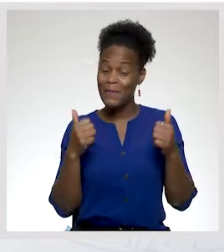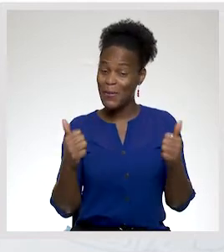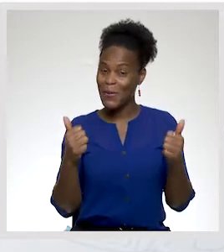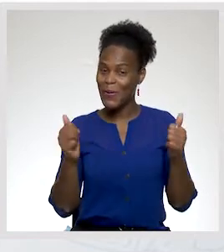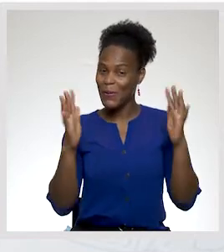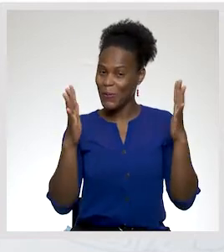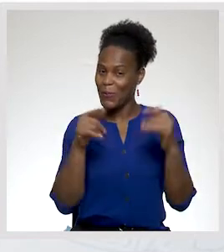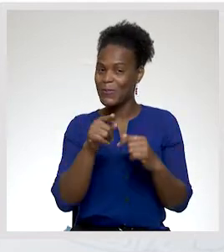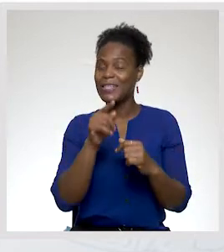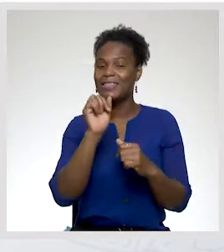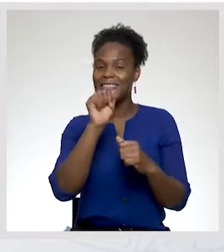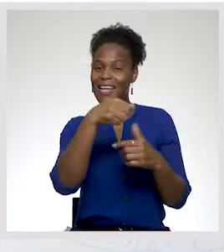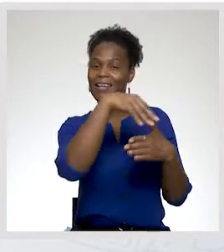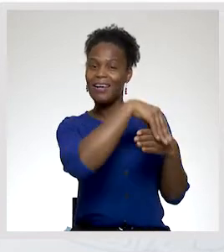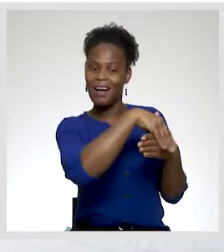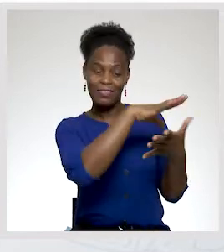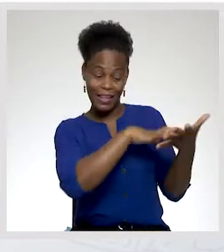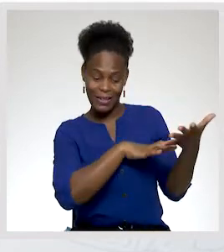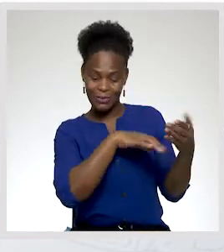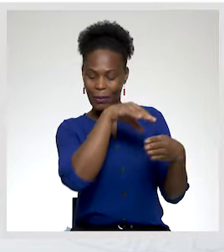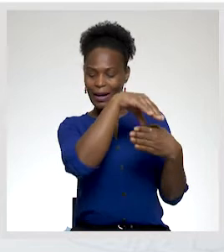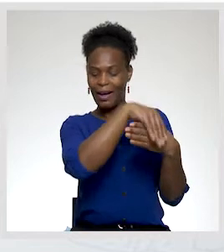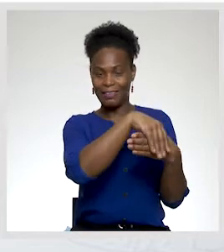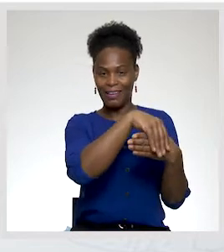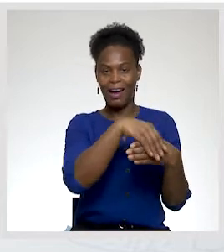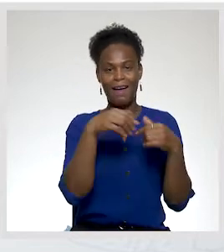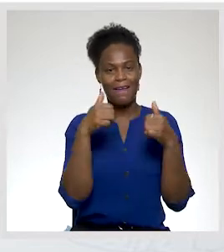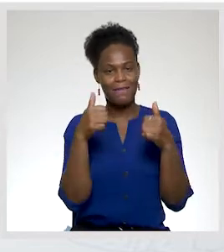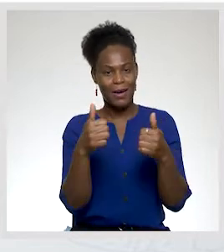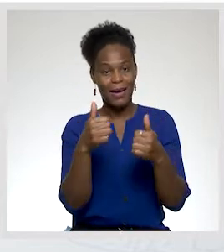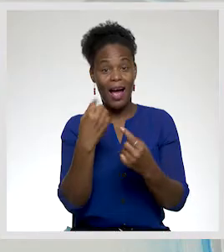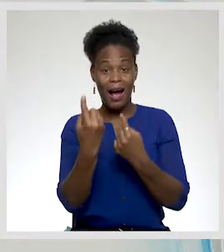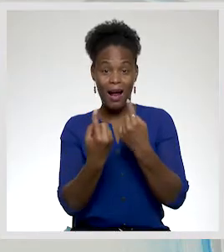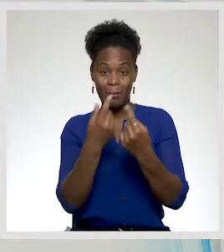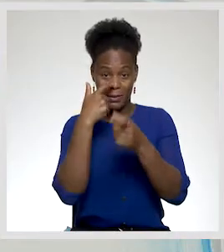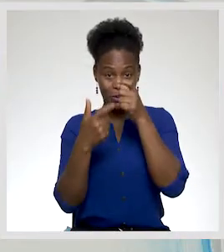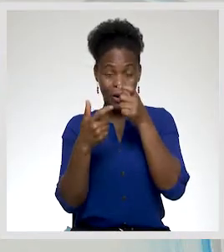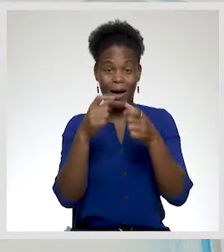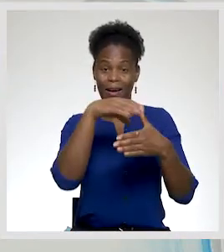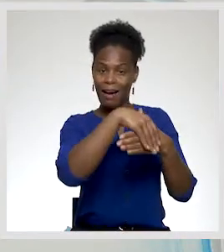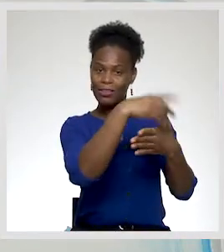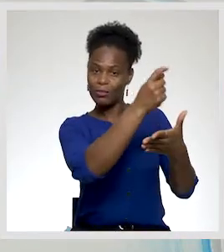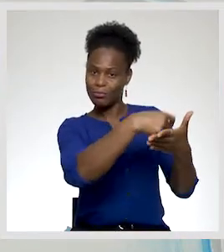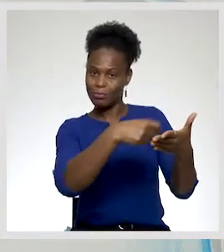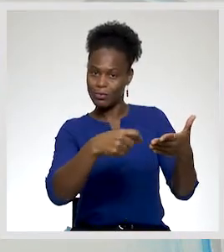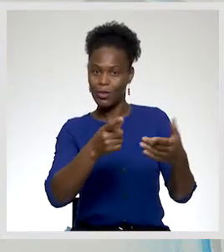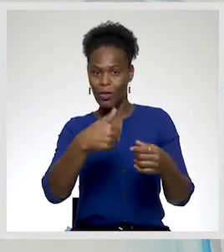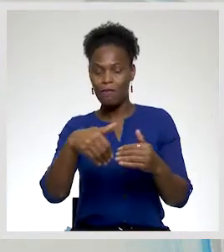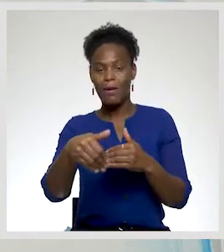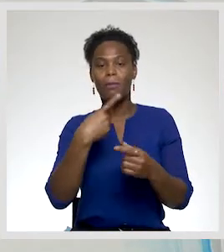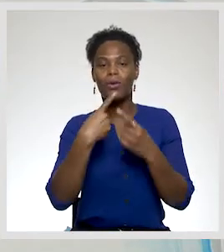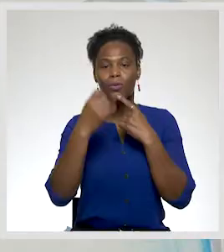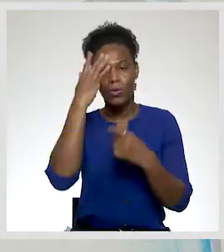Ah, muito bem! É uma carta! Exatamente! Alguém escreveu uma carta. E vamos